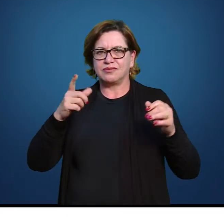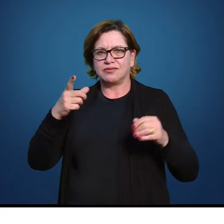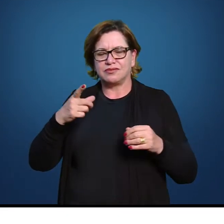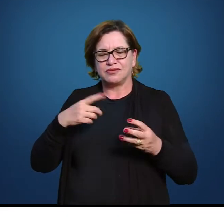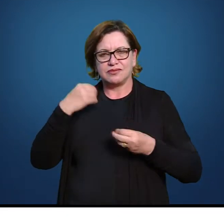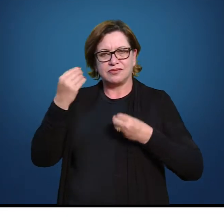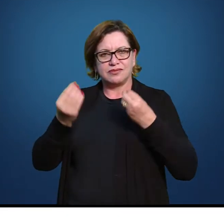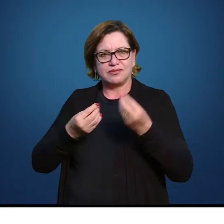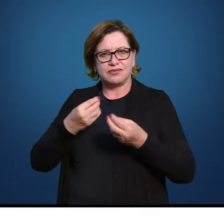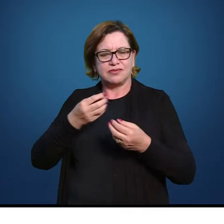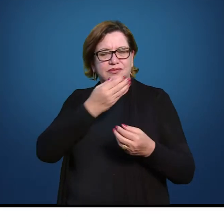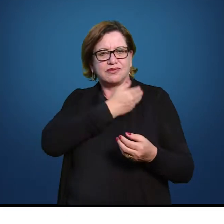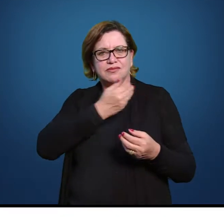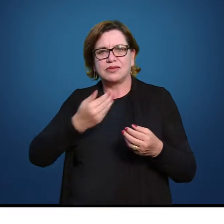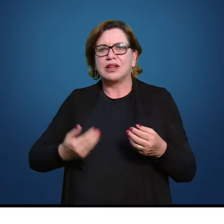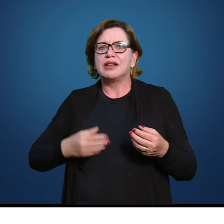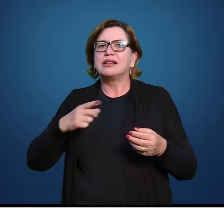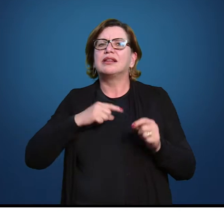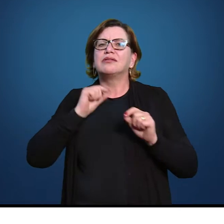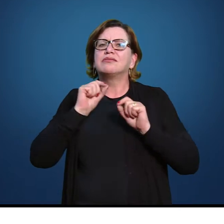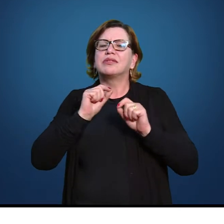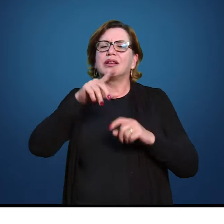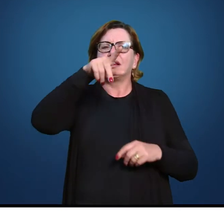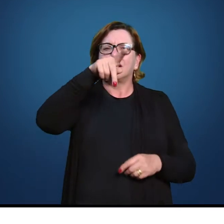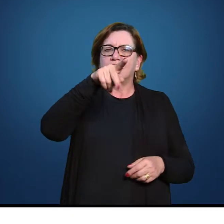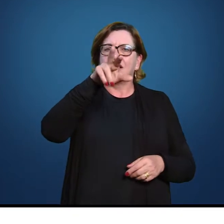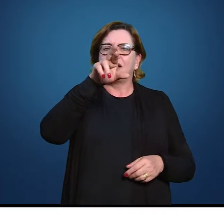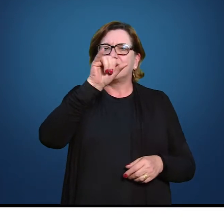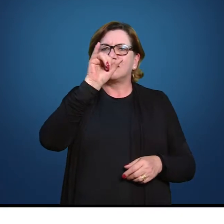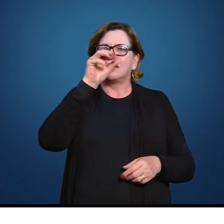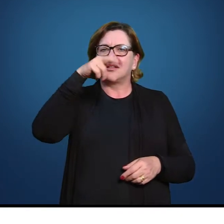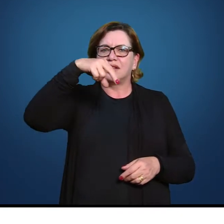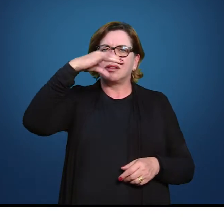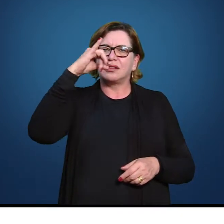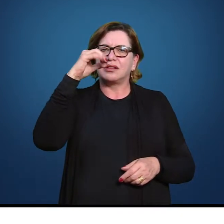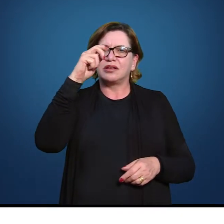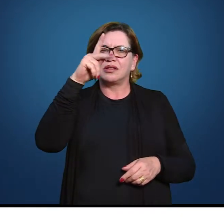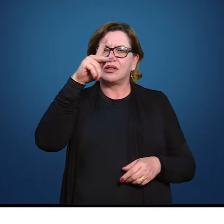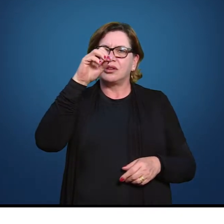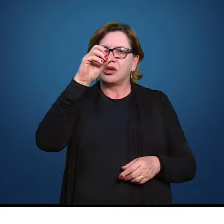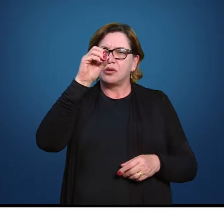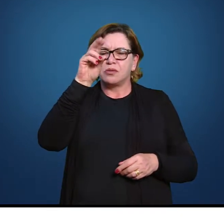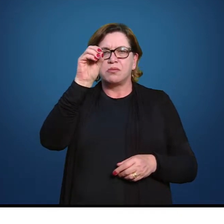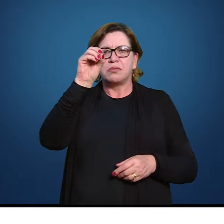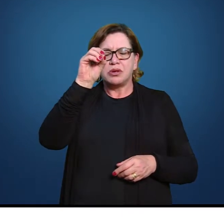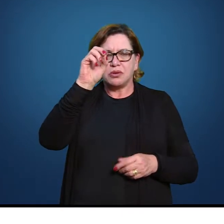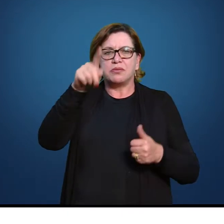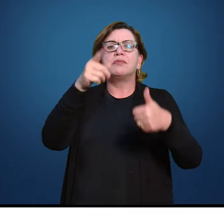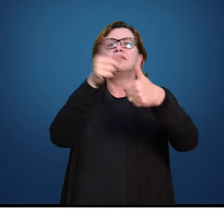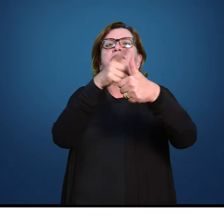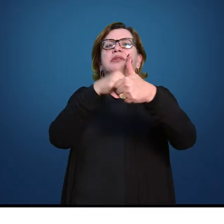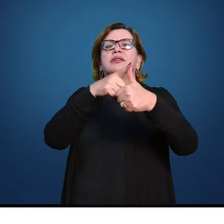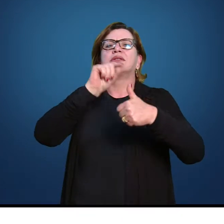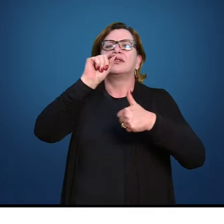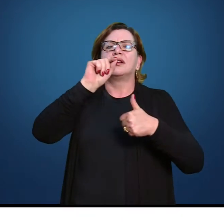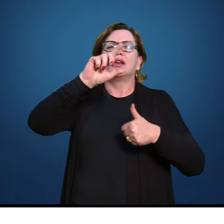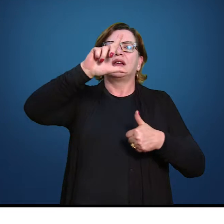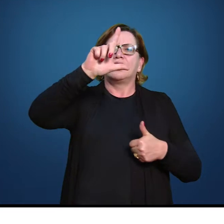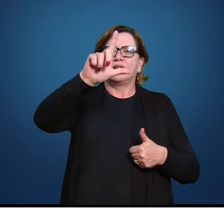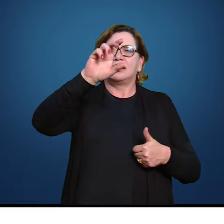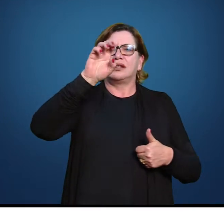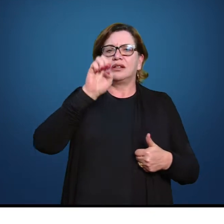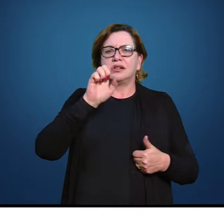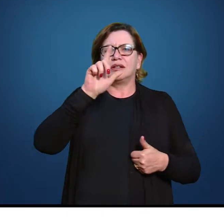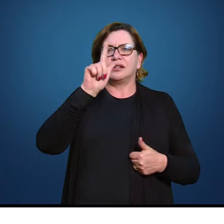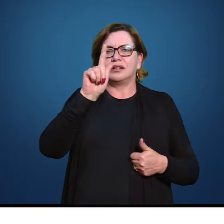sistema público os princípios. Primeiro princípio, a legalidade. O que é a legalidade? O autor coloca assim, que